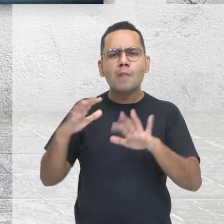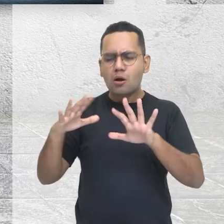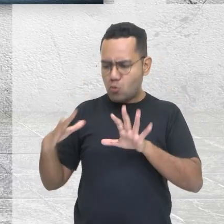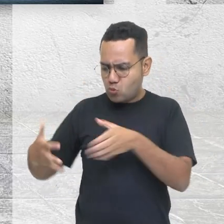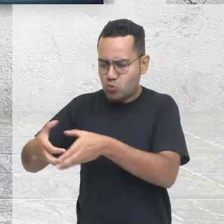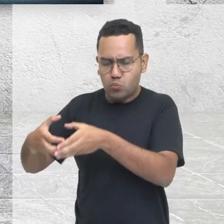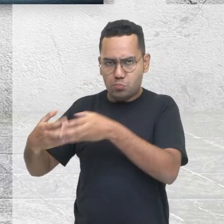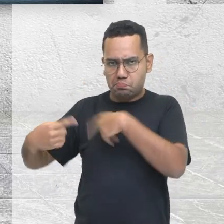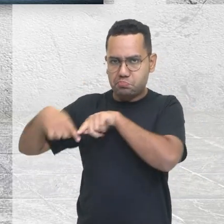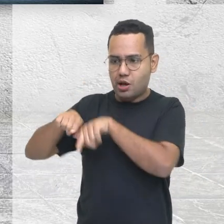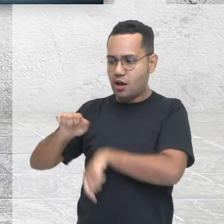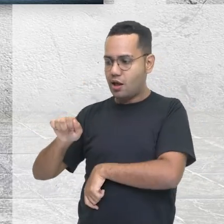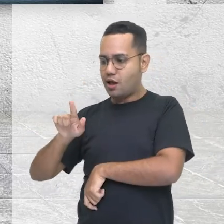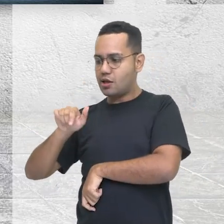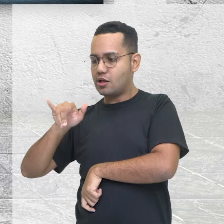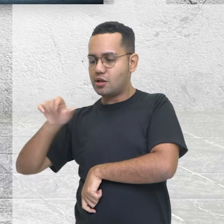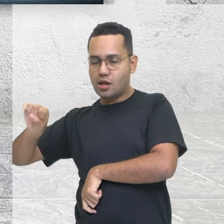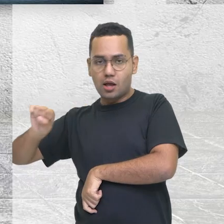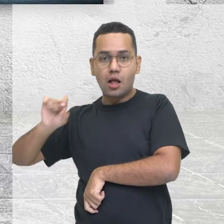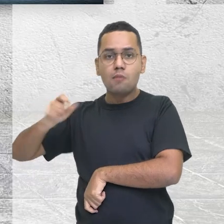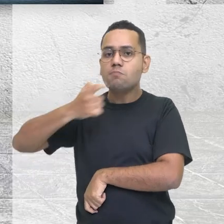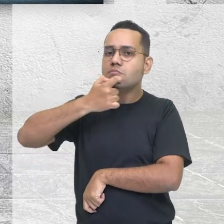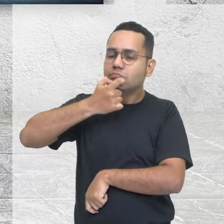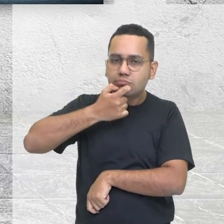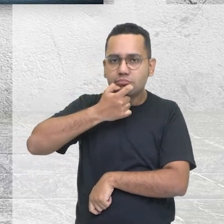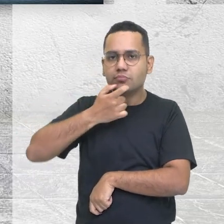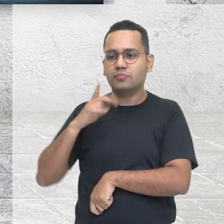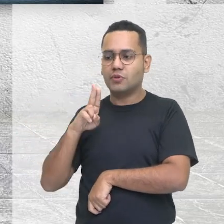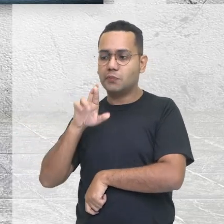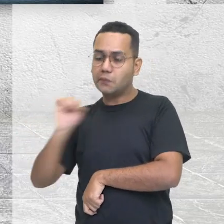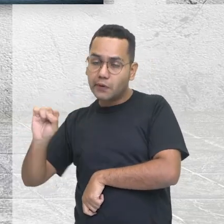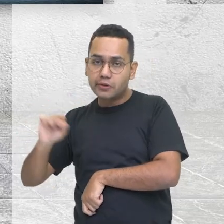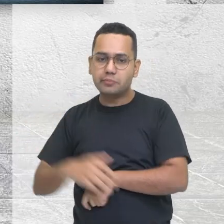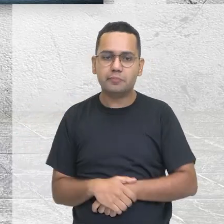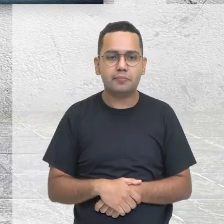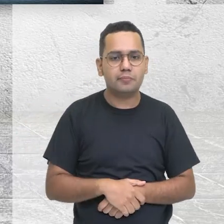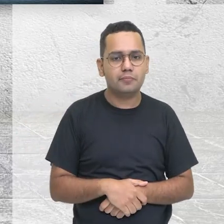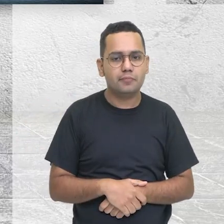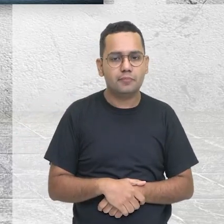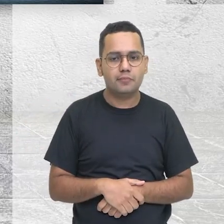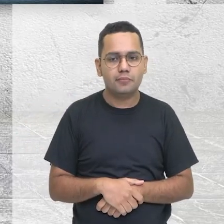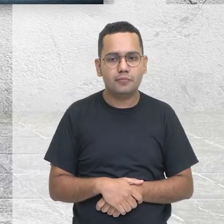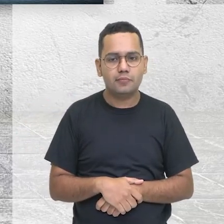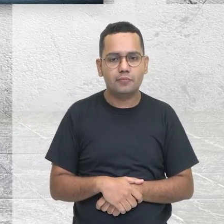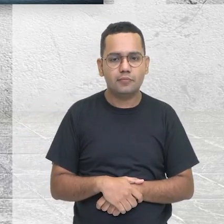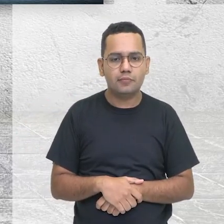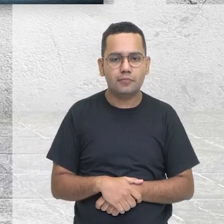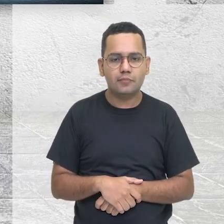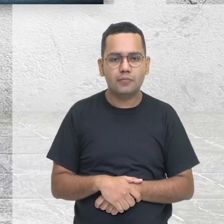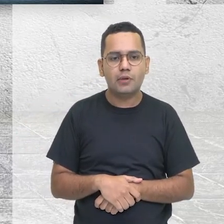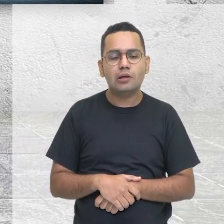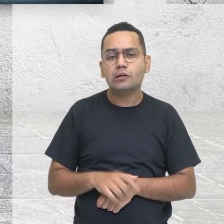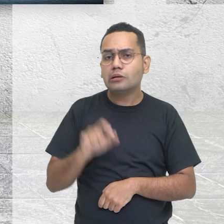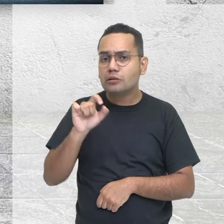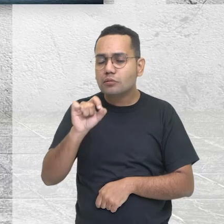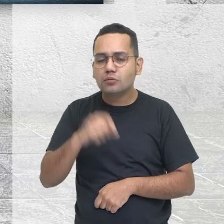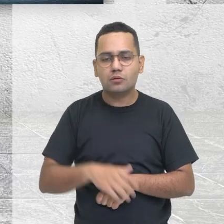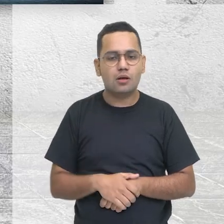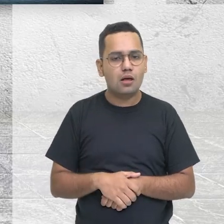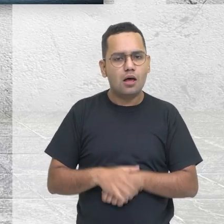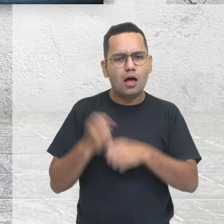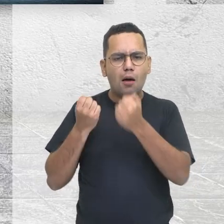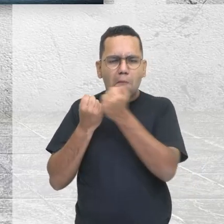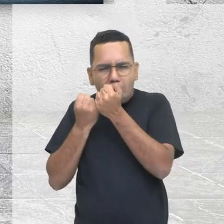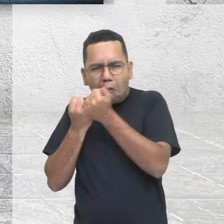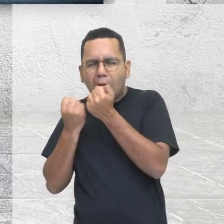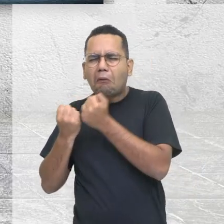os Estados Unidos, o Reino Unido e a União Soviética coordenando os esforços contra as potências do eixo.